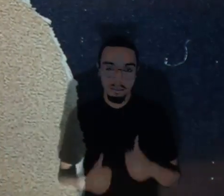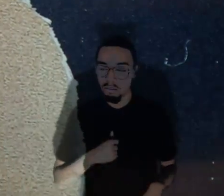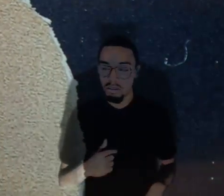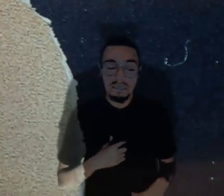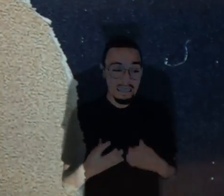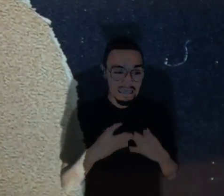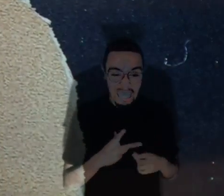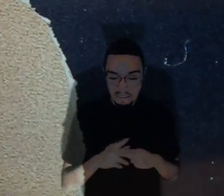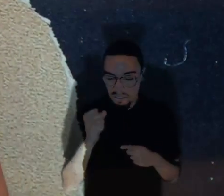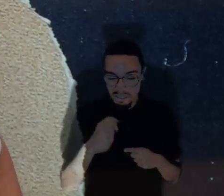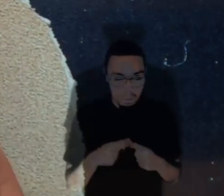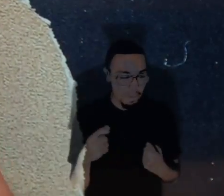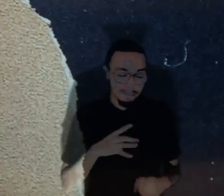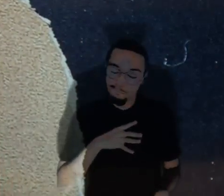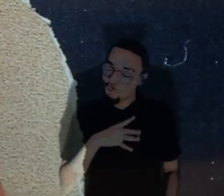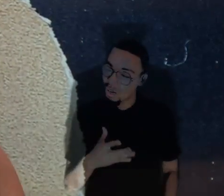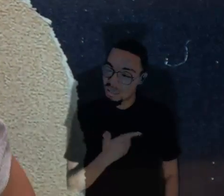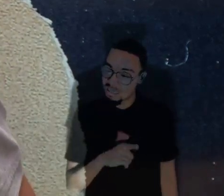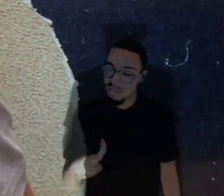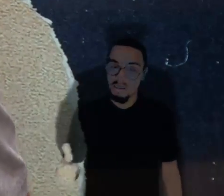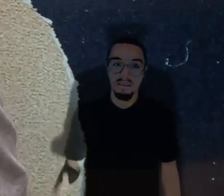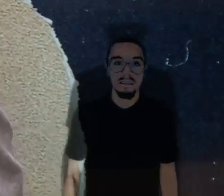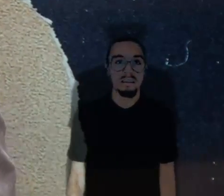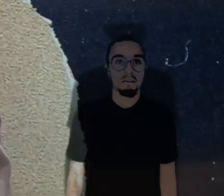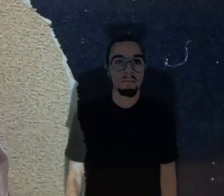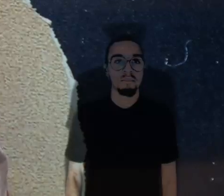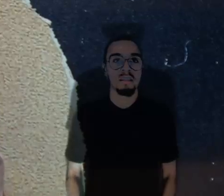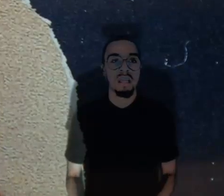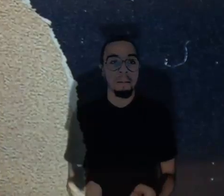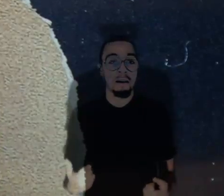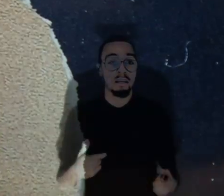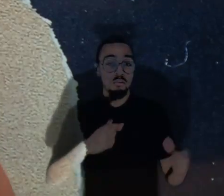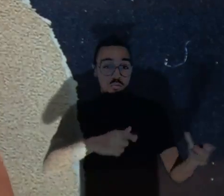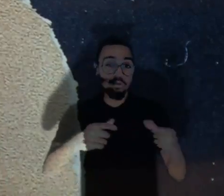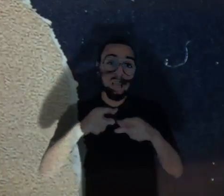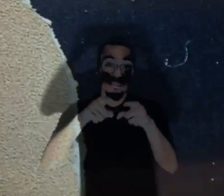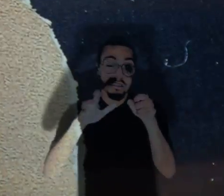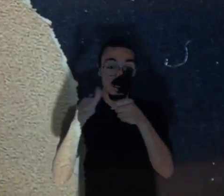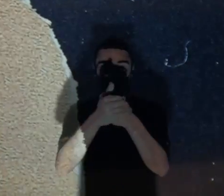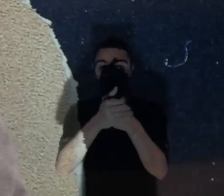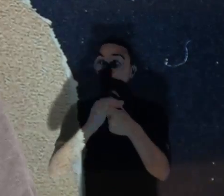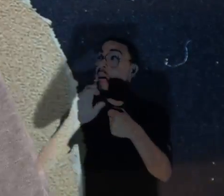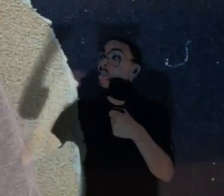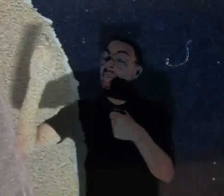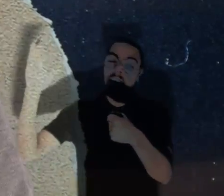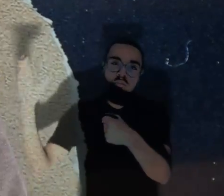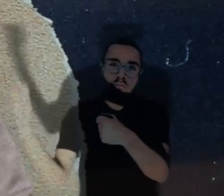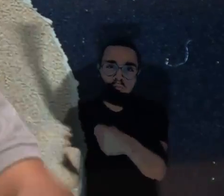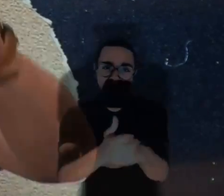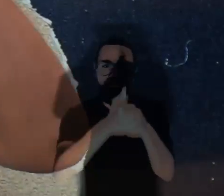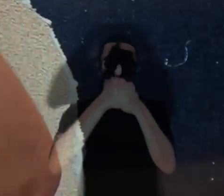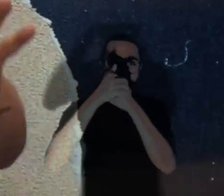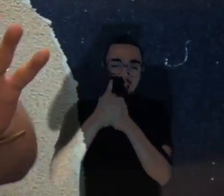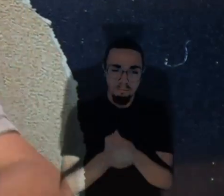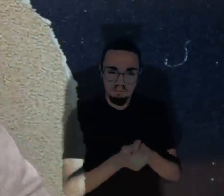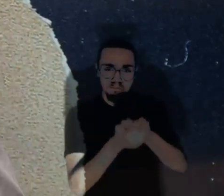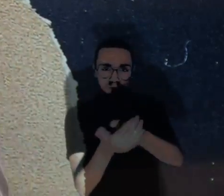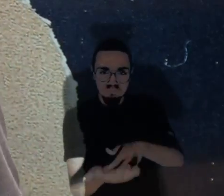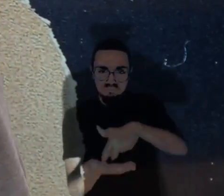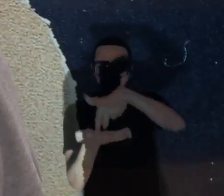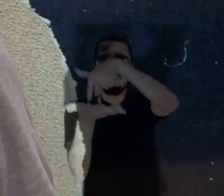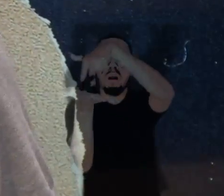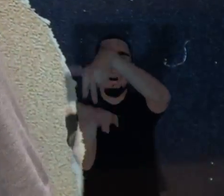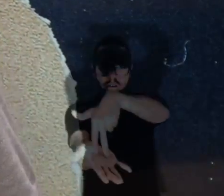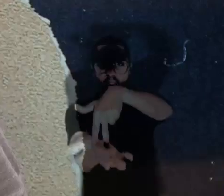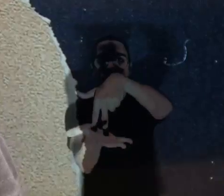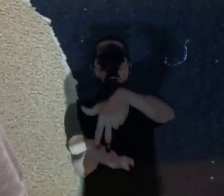de enfrentar o que tem que enfrentar. Mas hoje, onde você se escondeu, Deus vai buscar você hoje. Seja lá onde você se